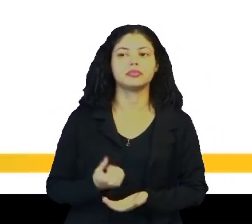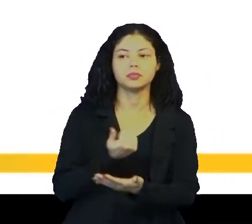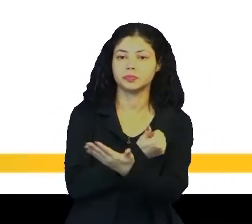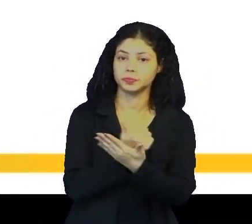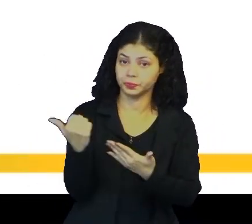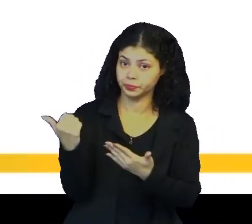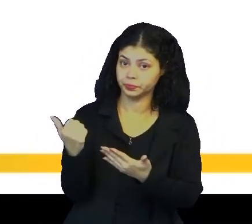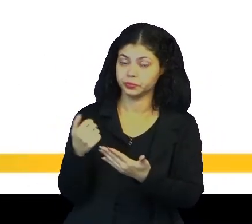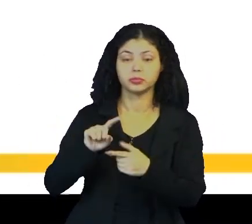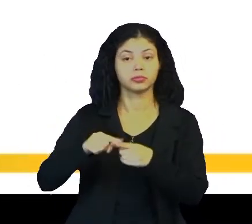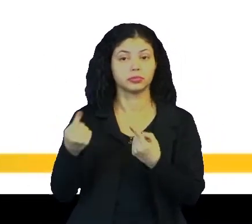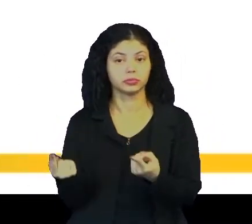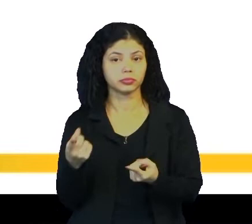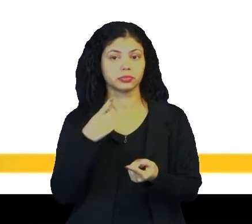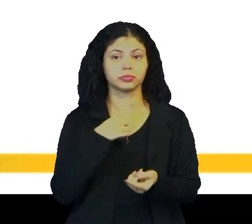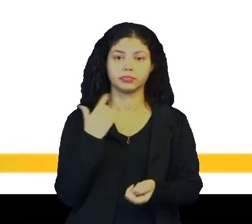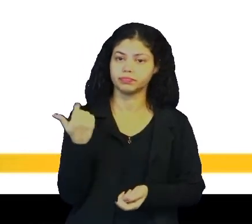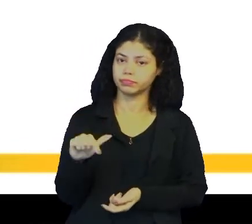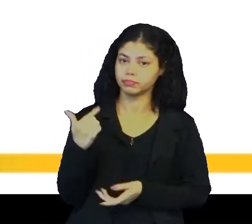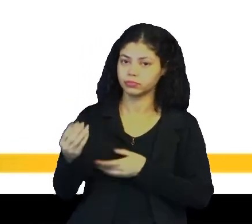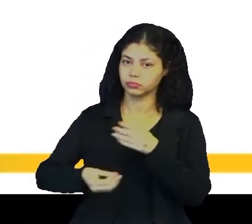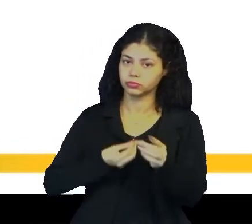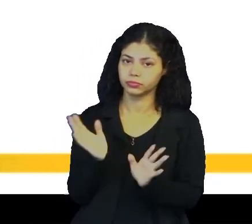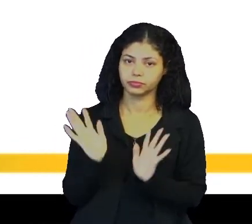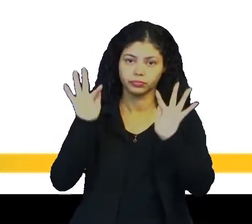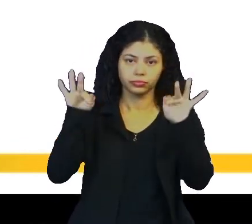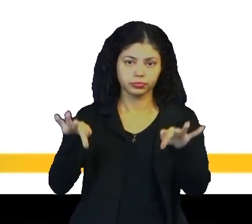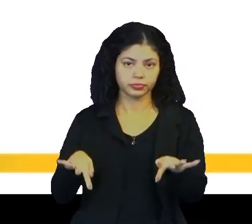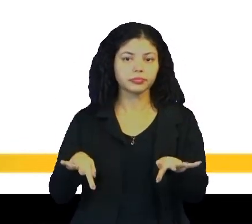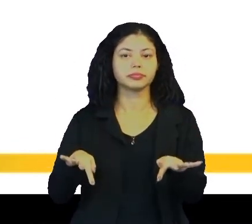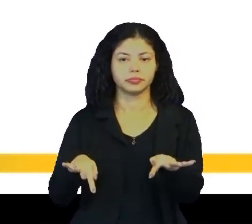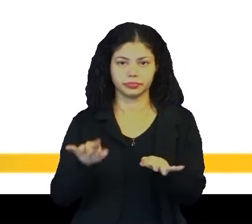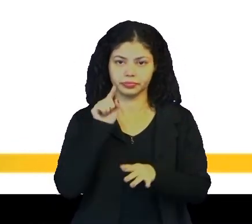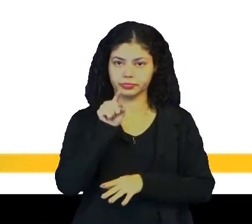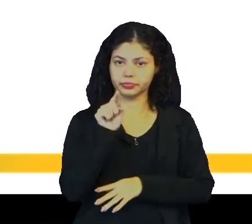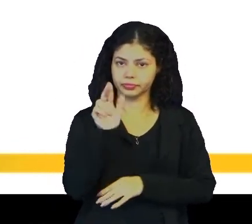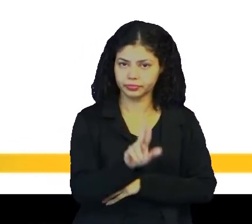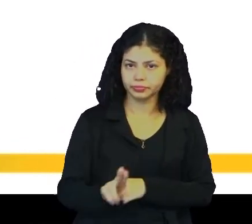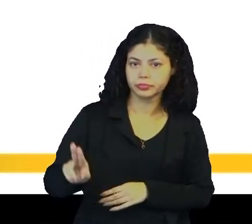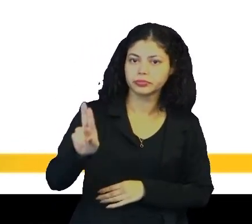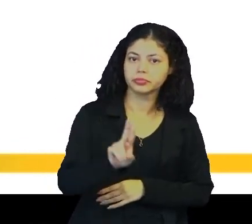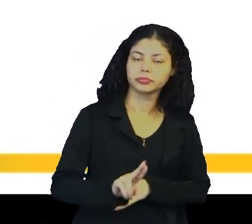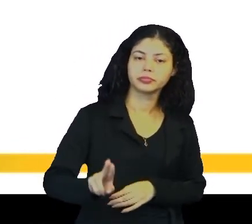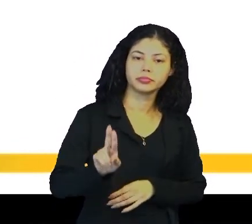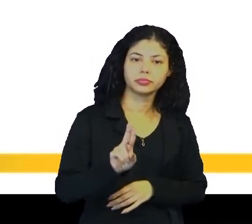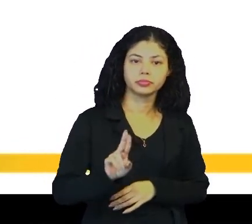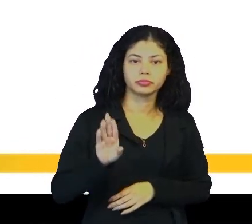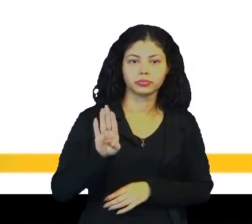ação, porém ela não vai poder ser concluída, Então você vai utilizar